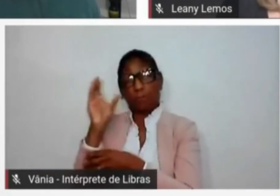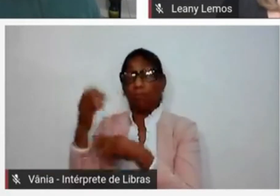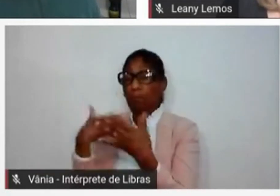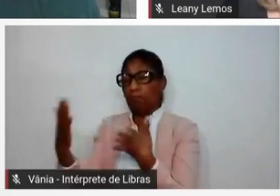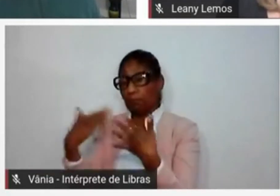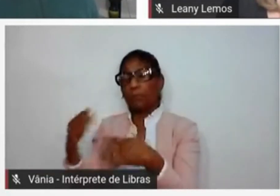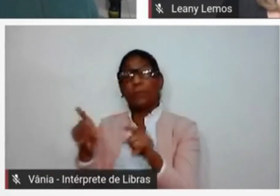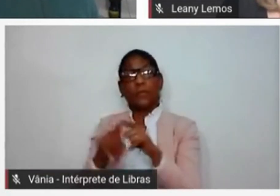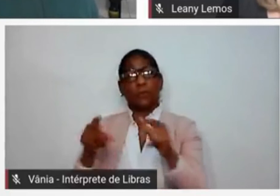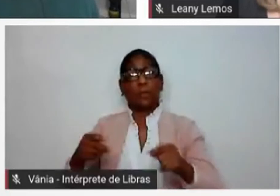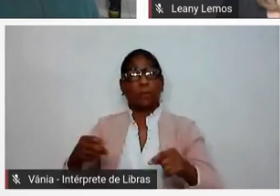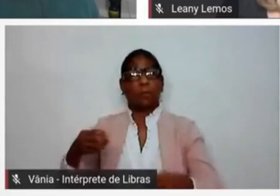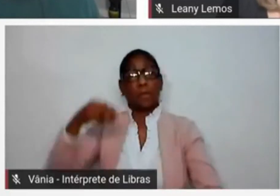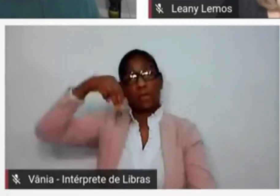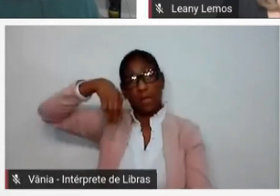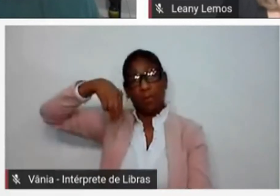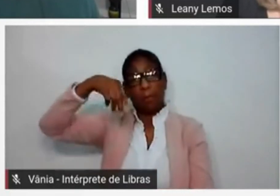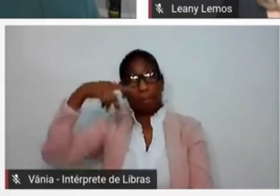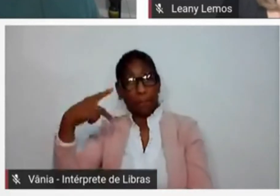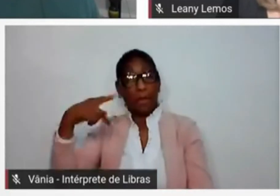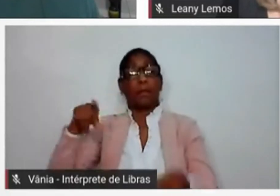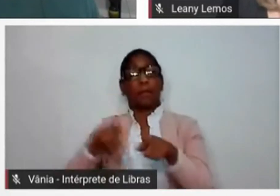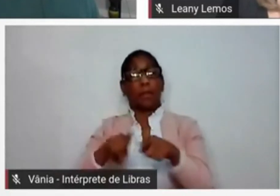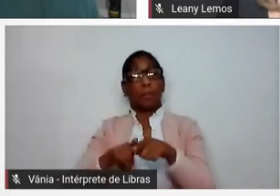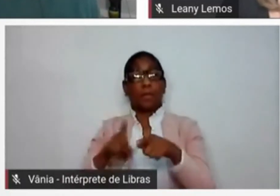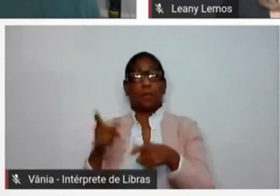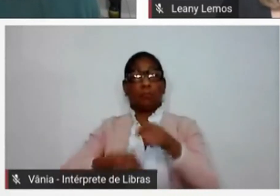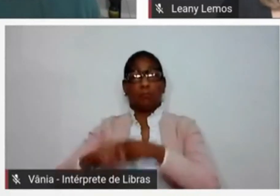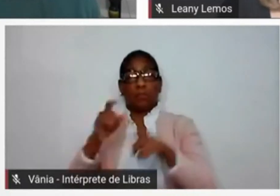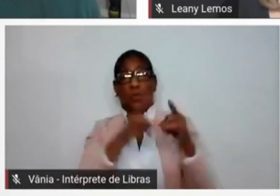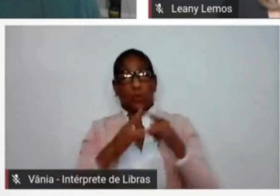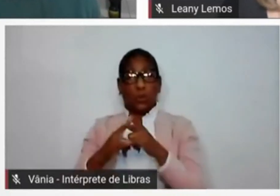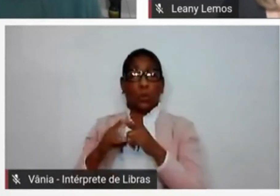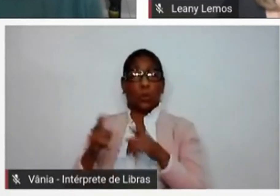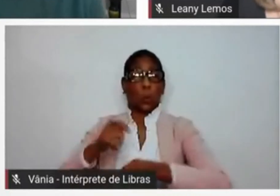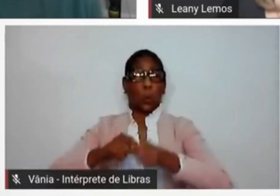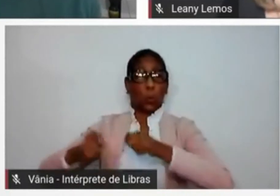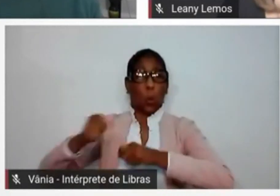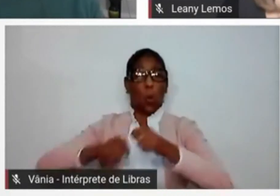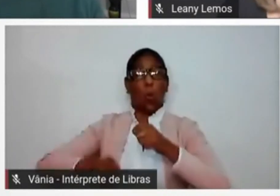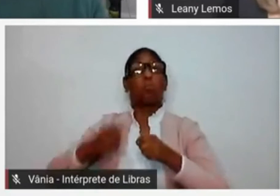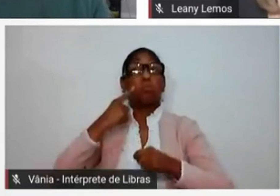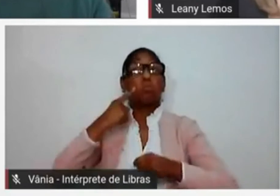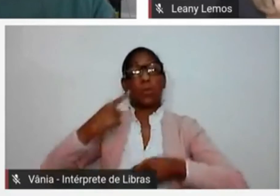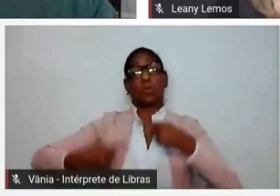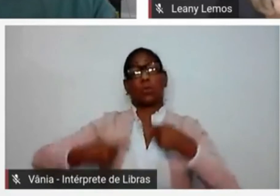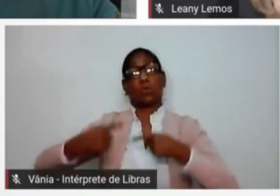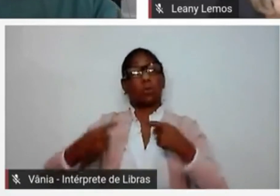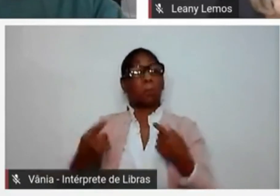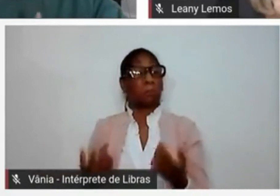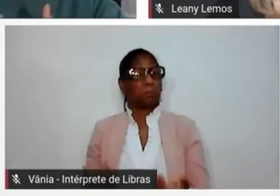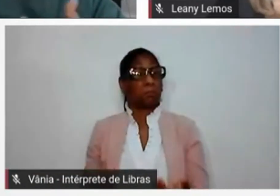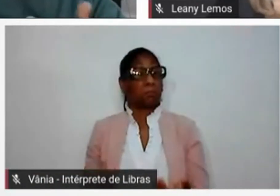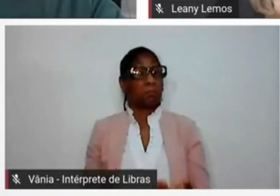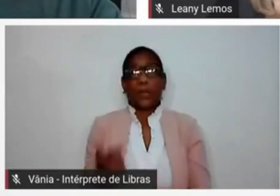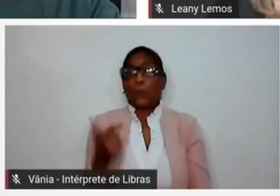também com o Ministério Público, com os órgãos de controle, e vamos conduzir essa discussão. Não